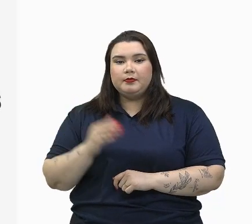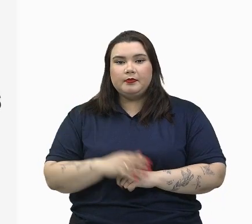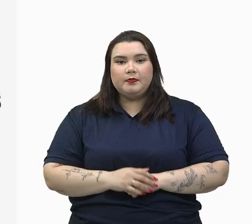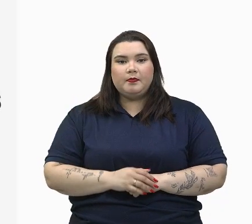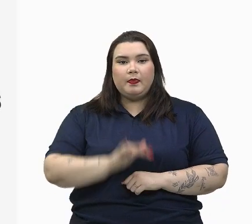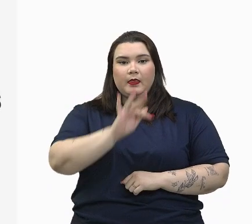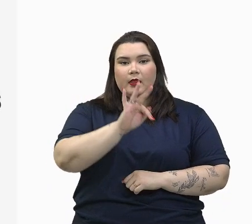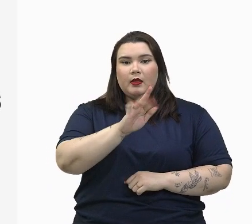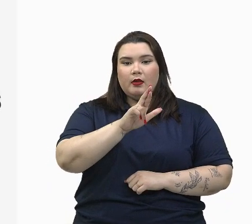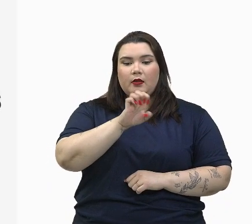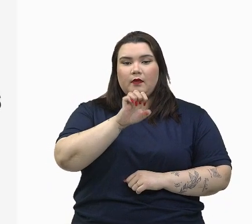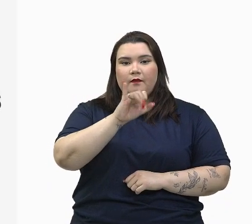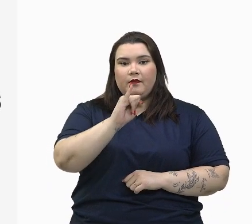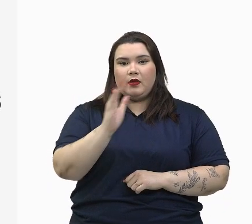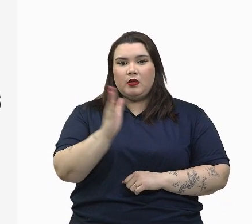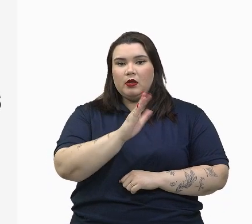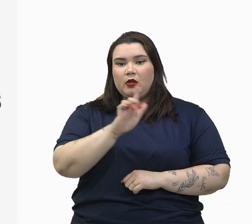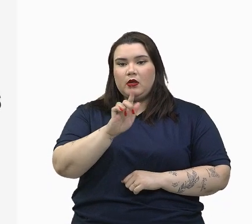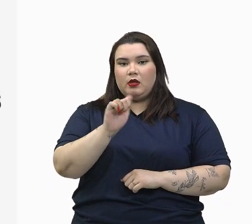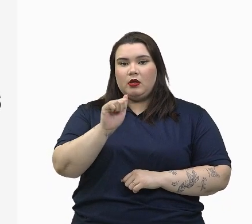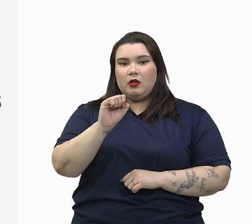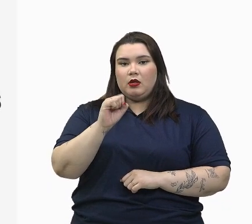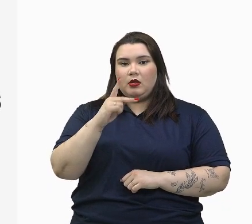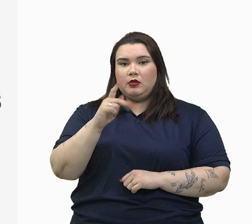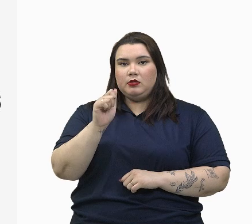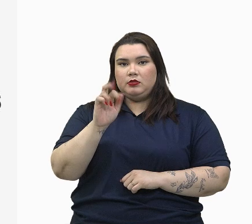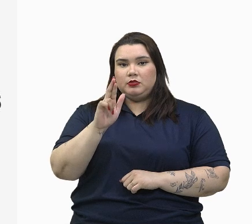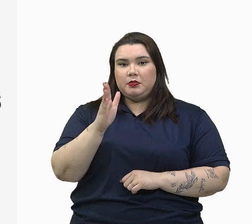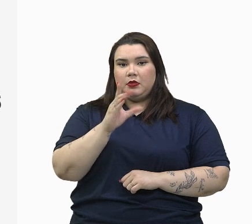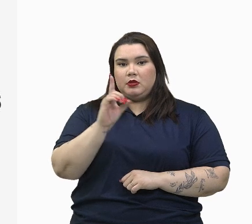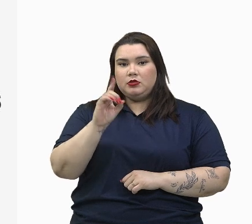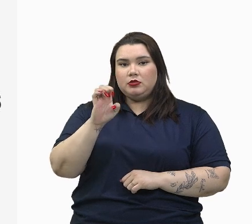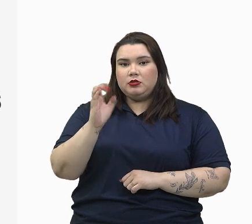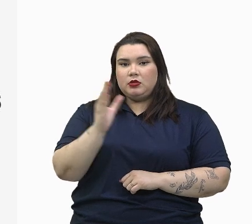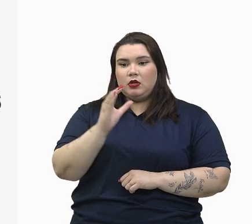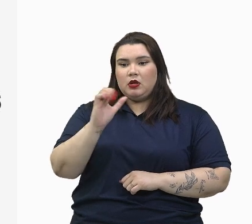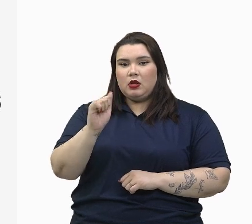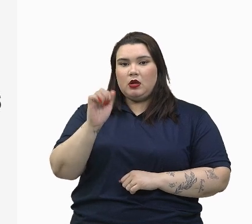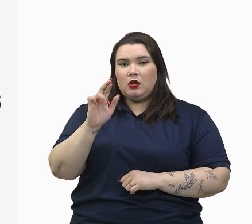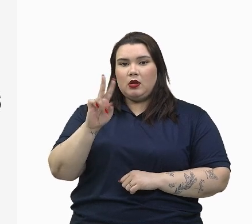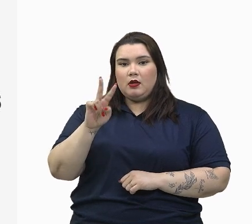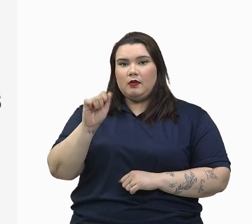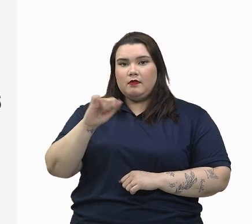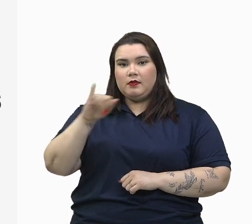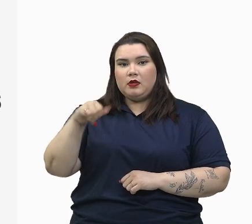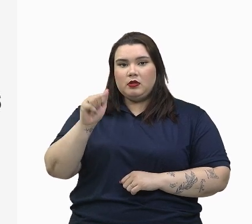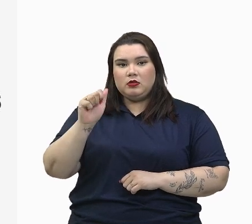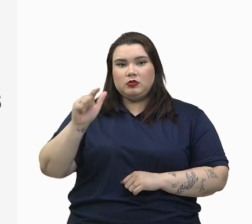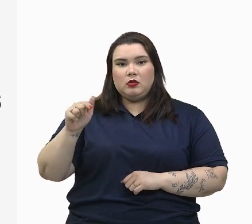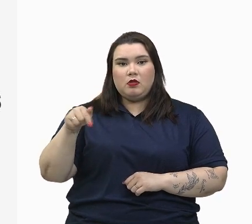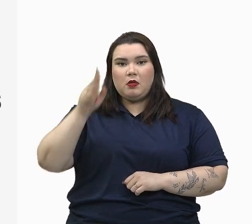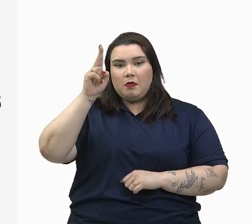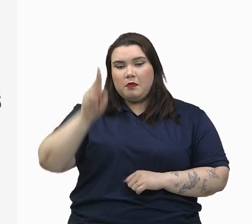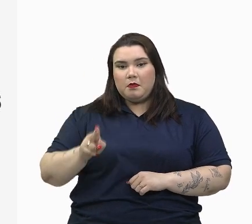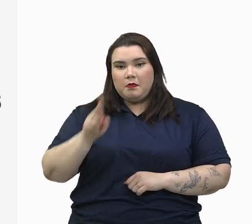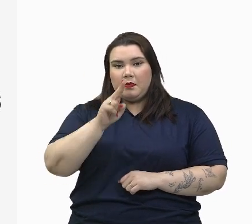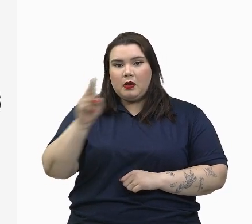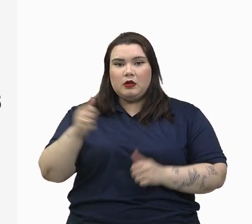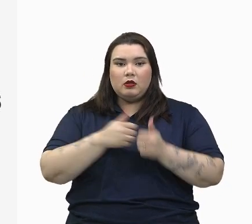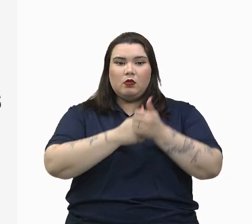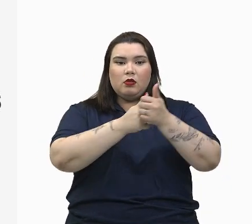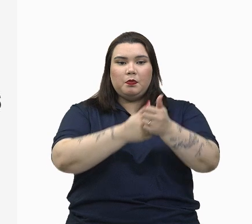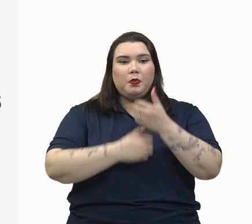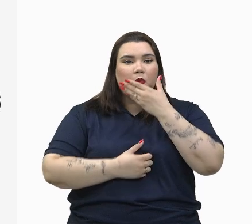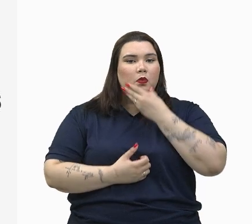Frei Gaspar de Carvajal. Ele foi basicamente um padre que acompanhou Francisco de Orellana